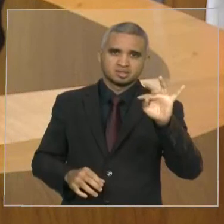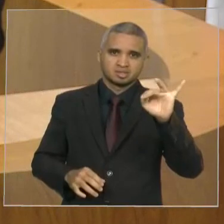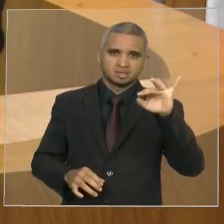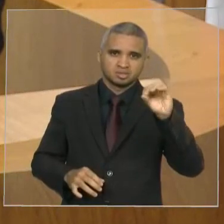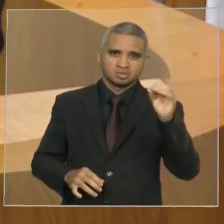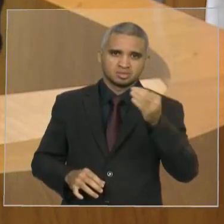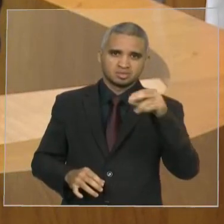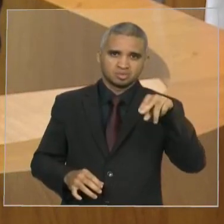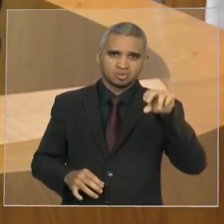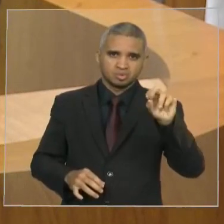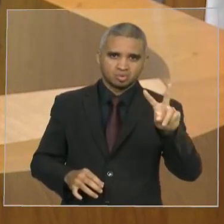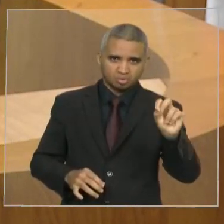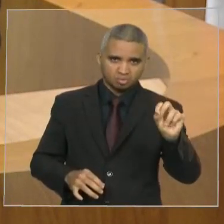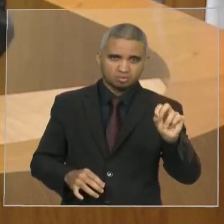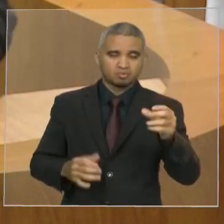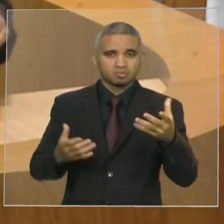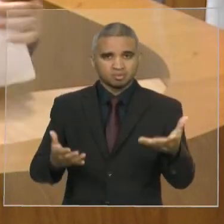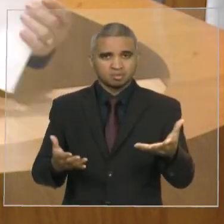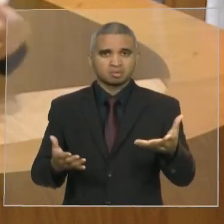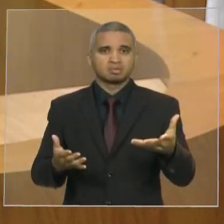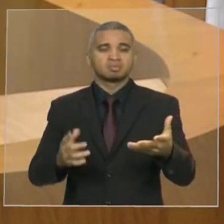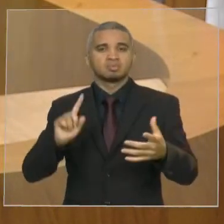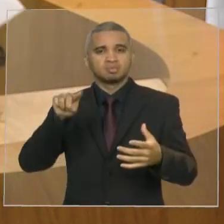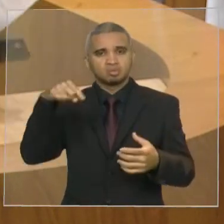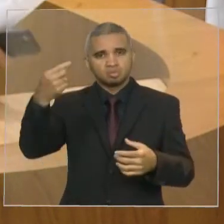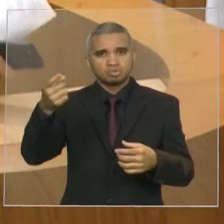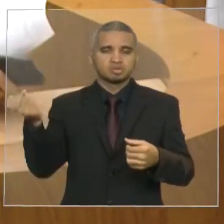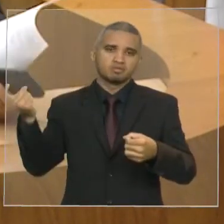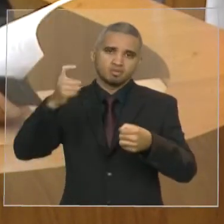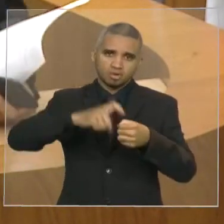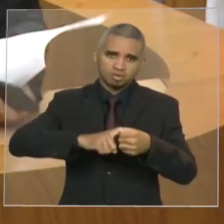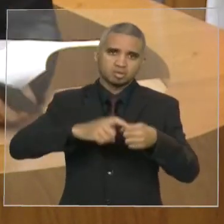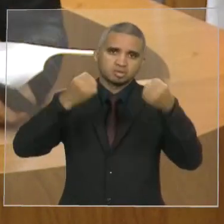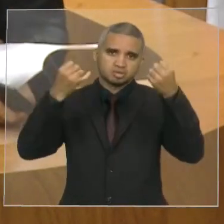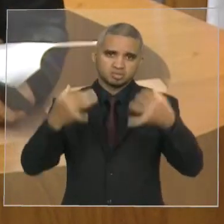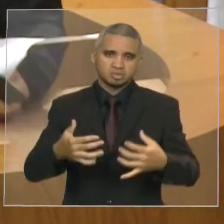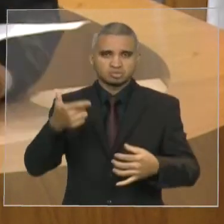voltaremos mais tarde para falar sobre a cidade de João Lisboa. Obrigado, senhor presidente.